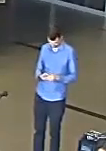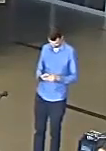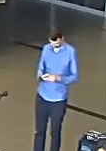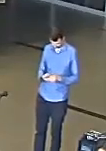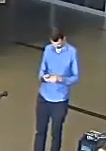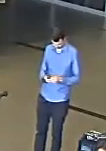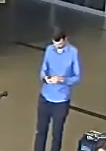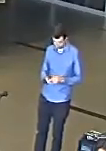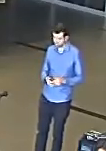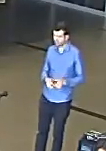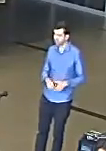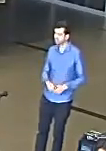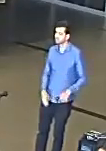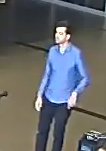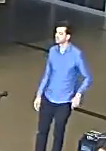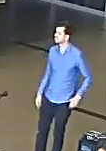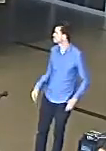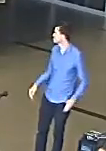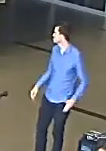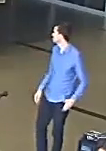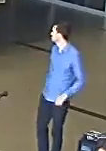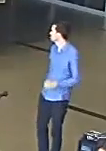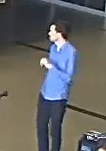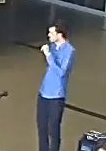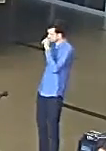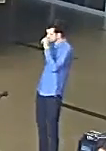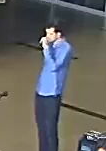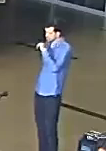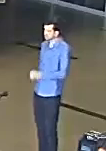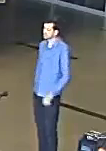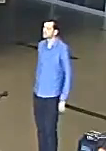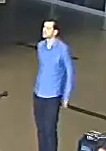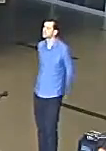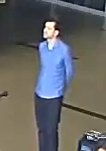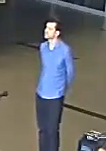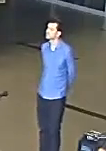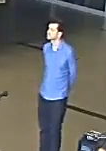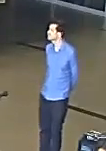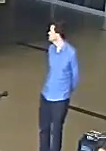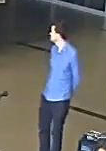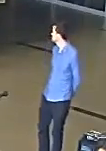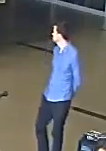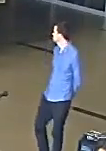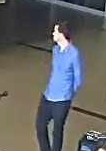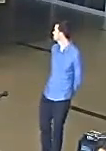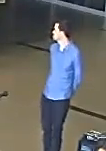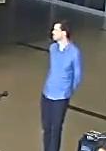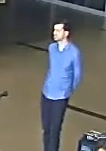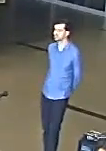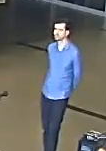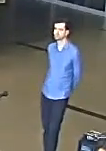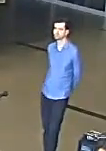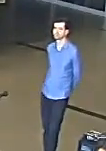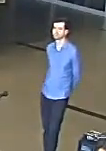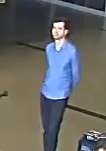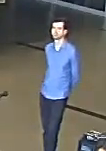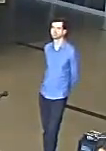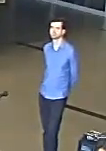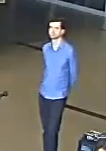rodoviária não tenho vergonha de falar não né Por causa das 12 horas e não tira um minuto